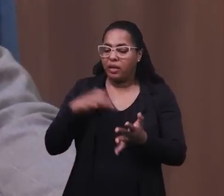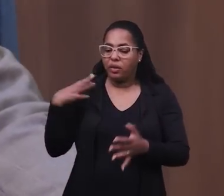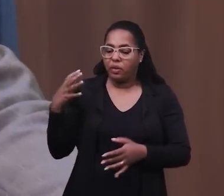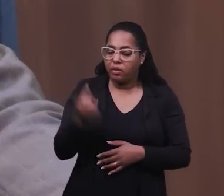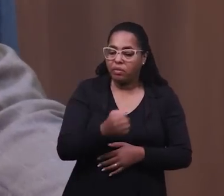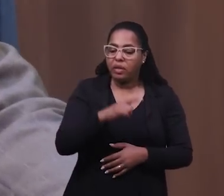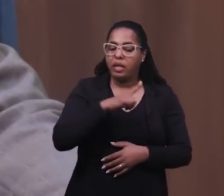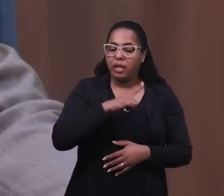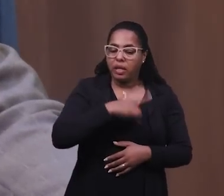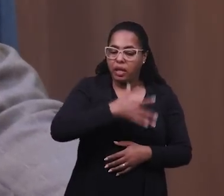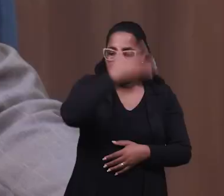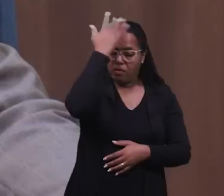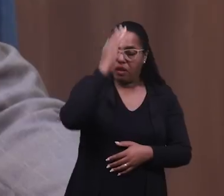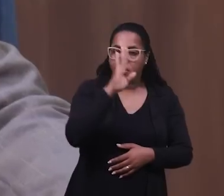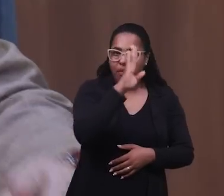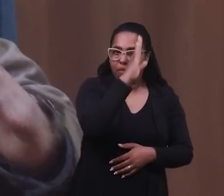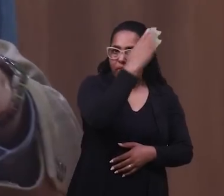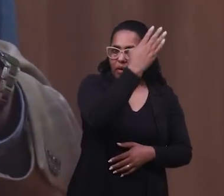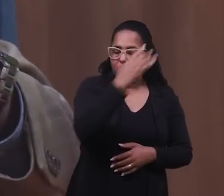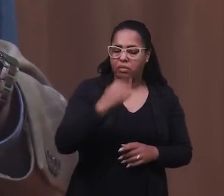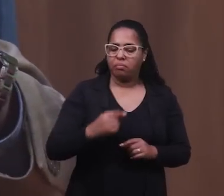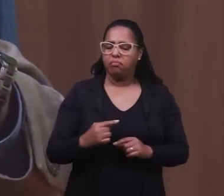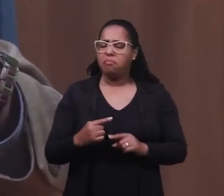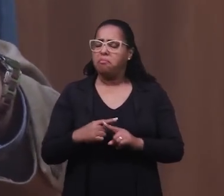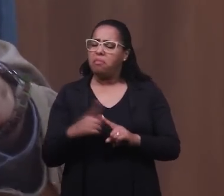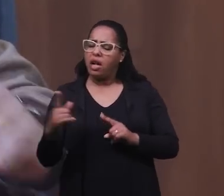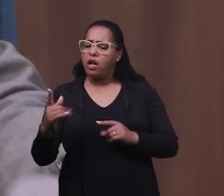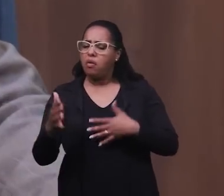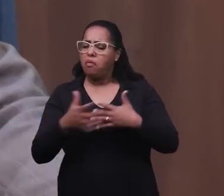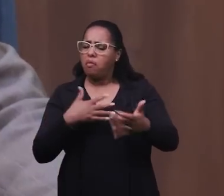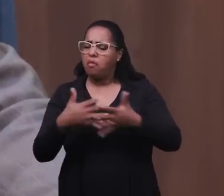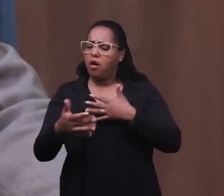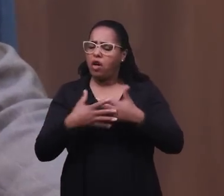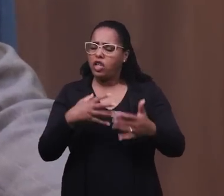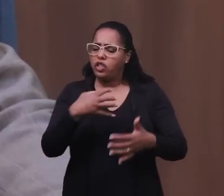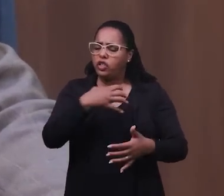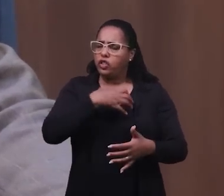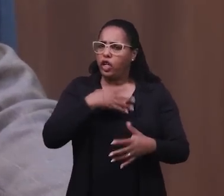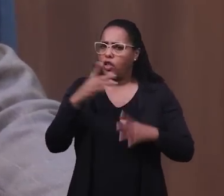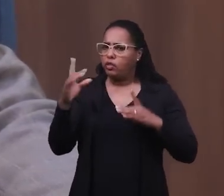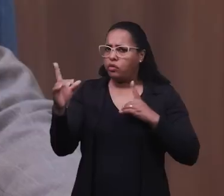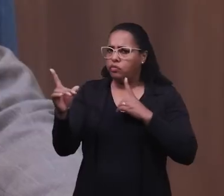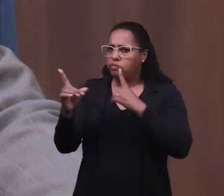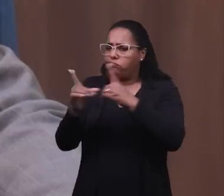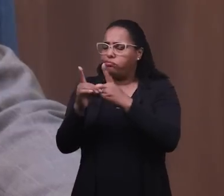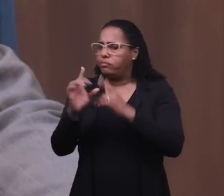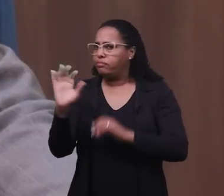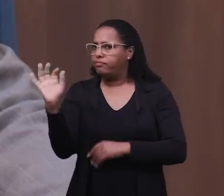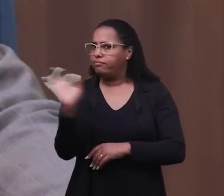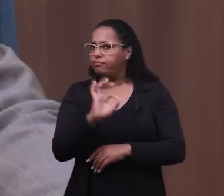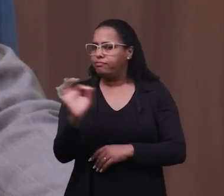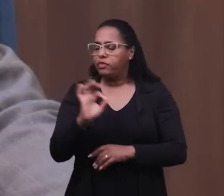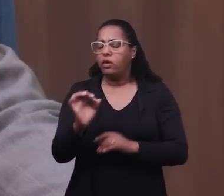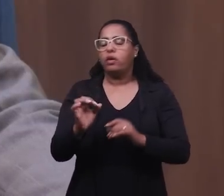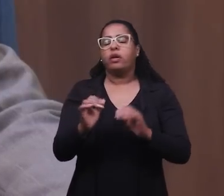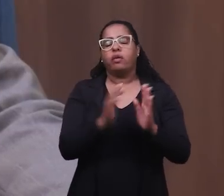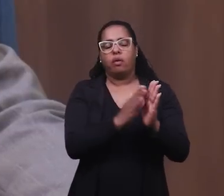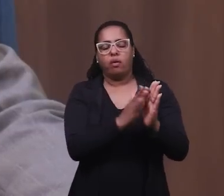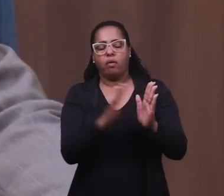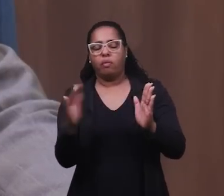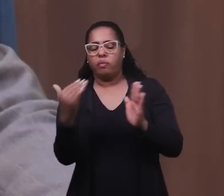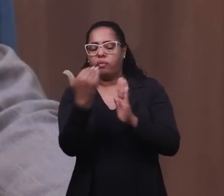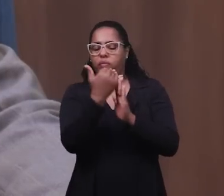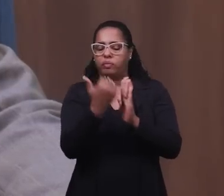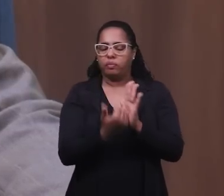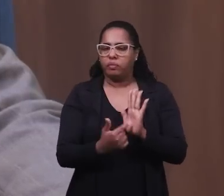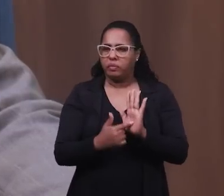adoradores. Porém, o Senhor não é encontrado de qualquer jeito, de qualquer maneira. Como já dissemos